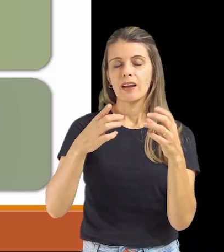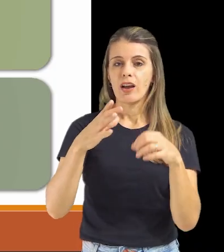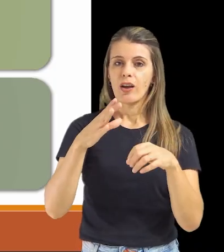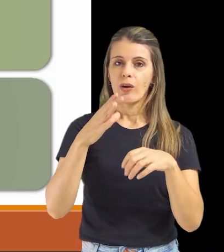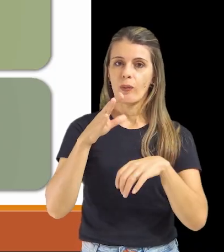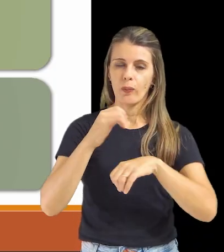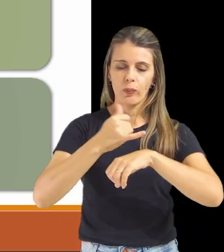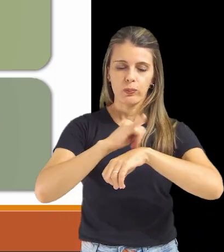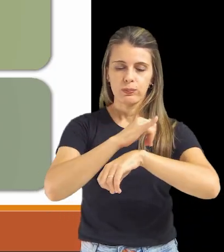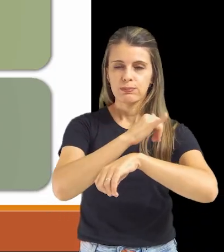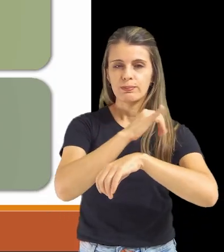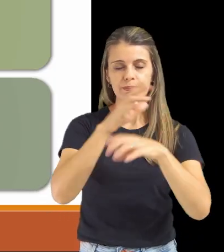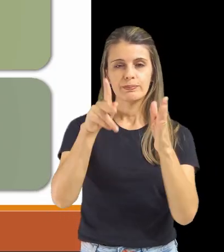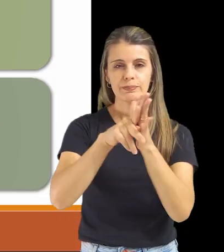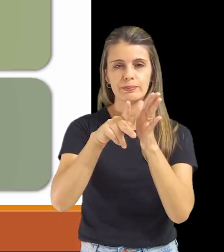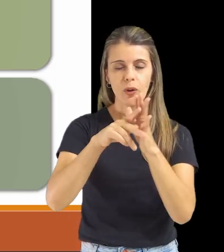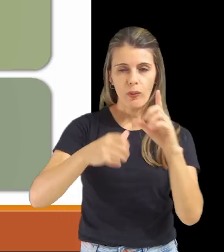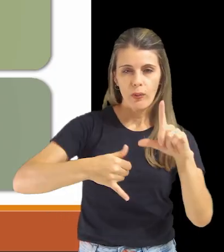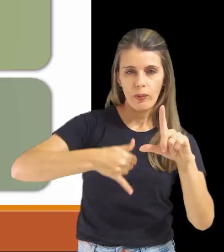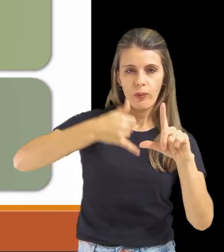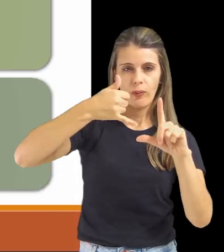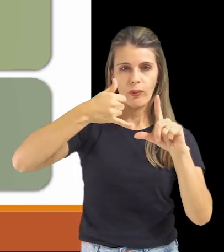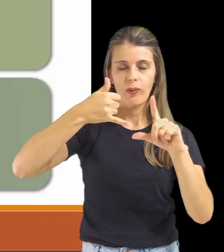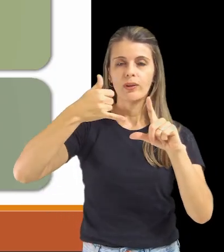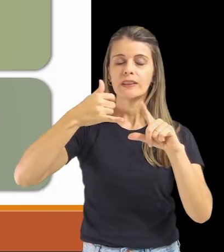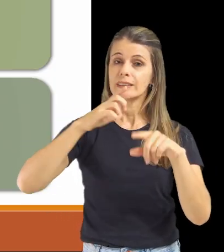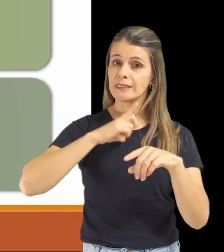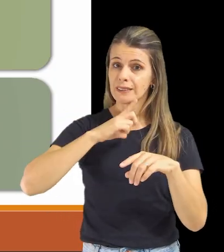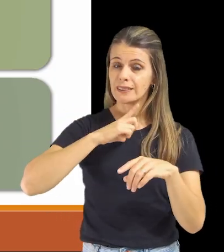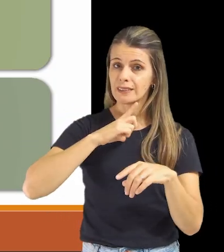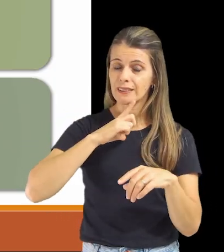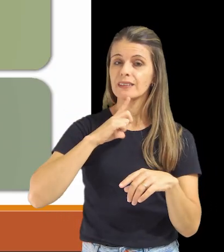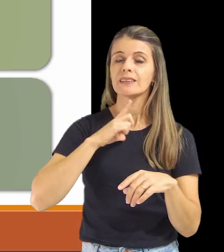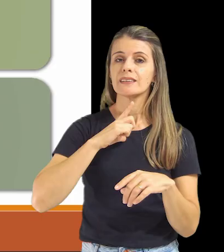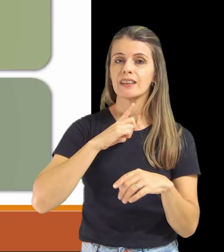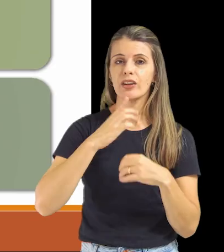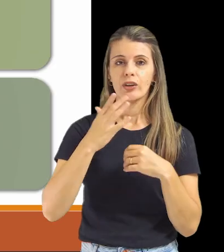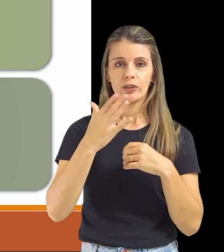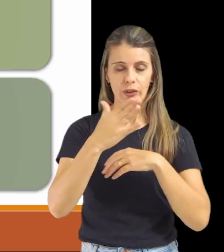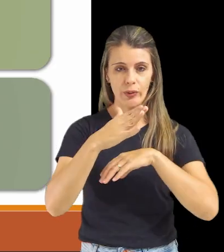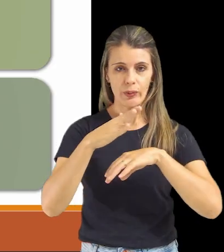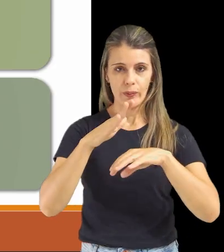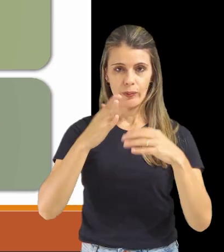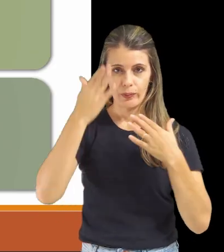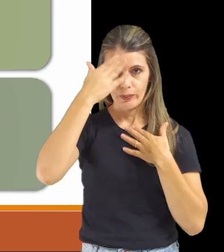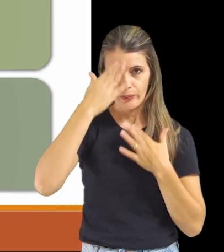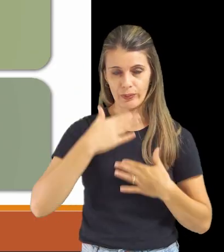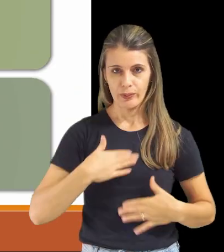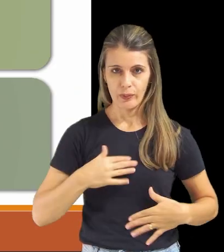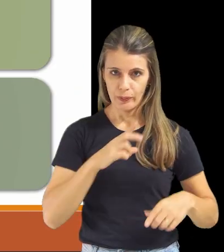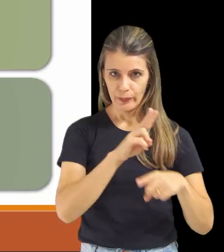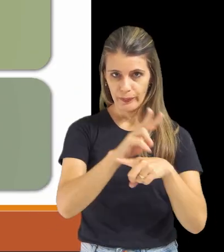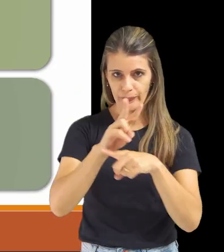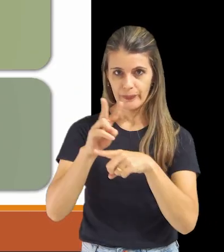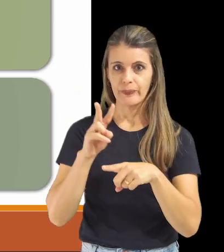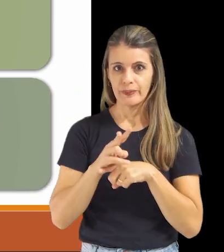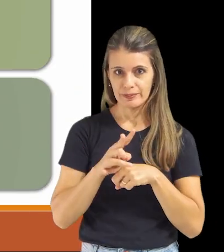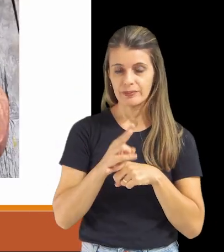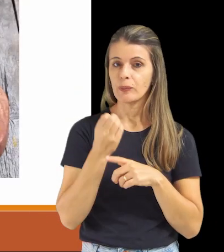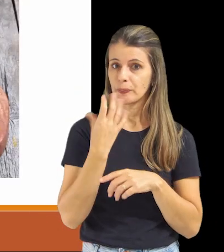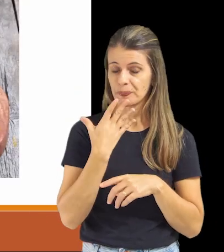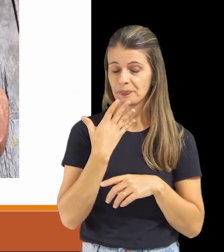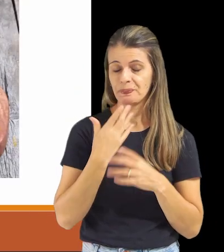no corpo, né? A gente tem uma proteção a mais do que pessoas que têm menos gorduras acumuladas no